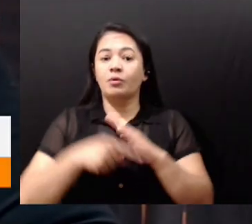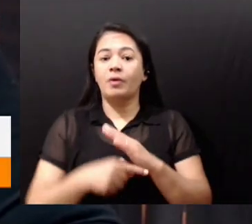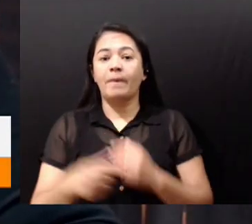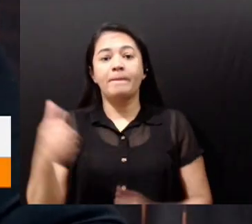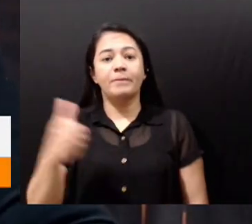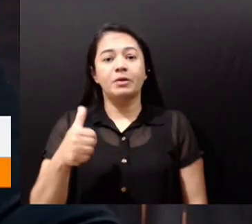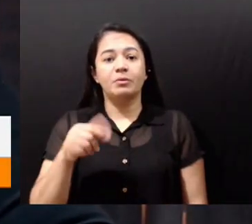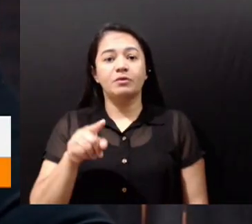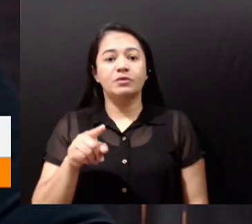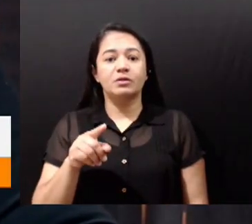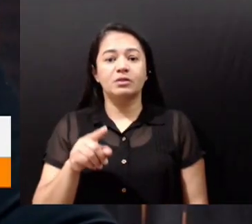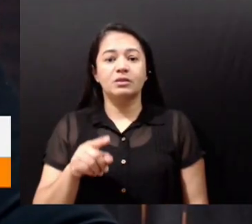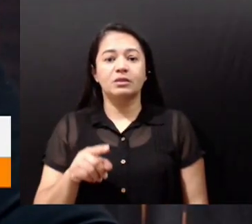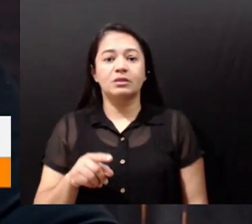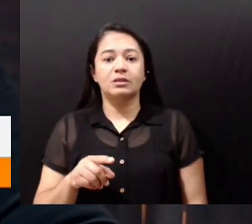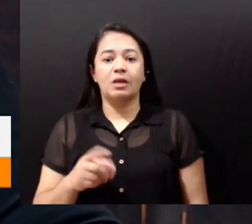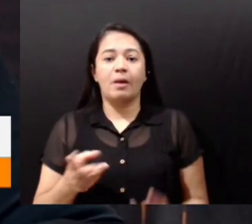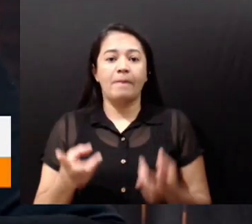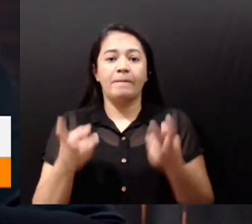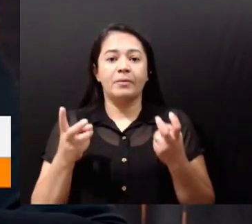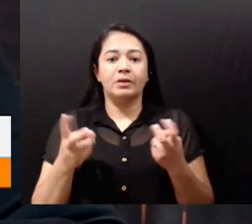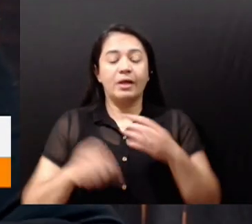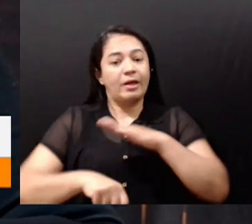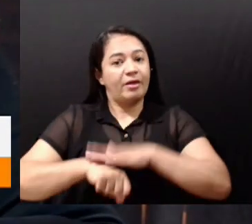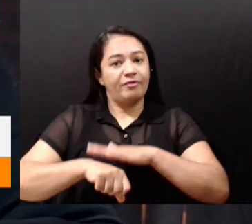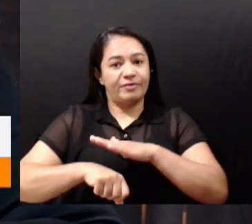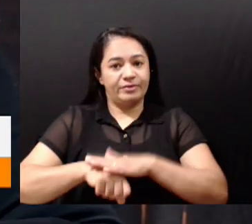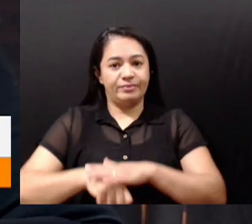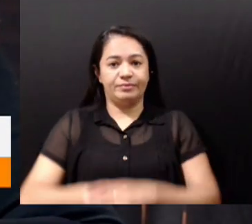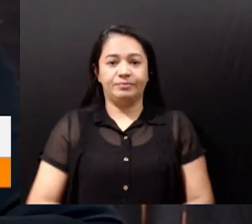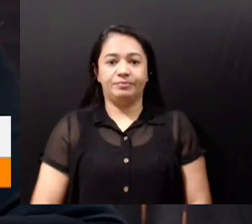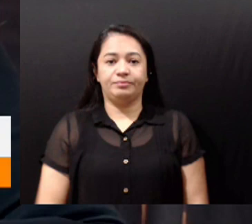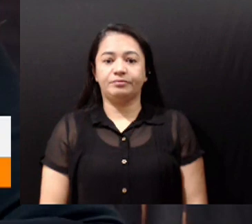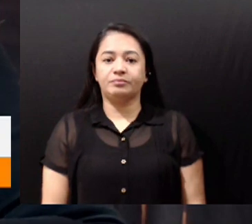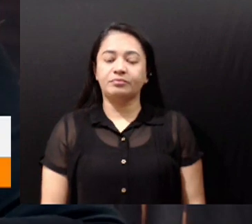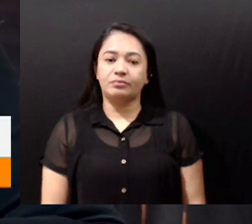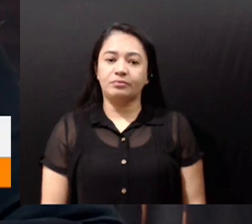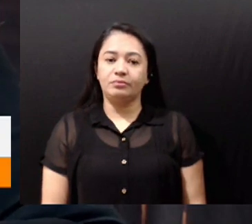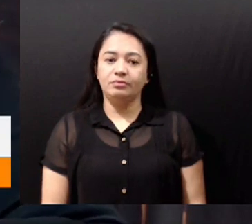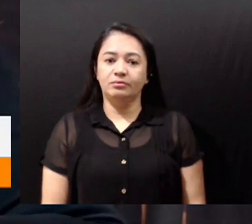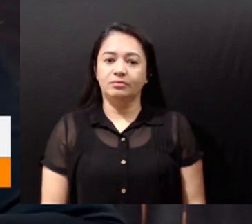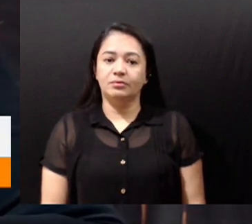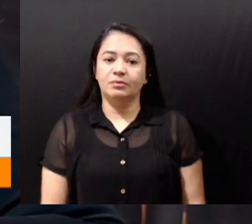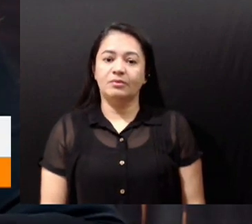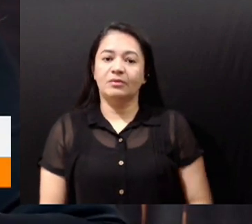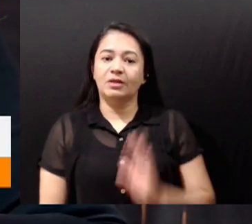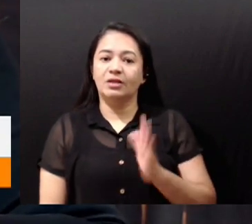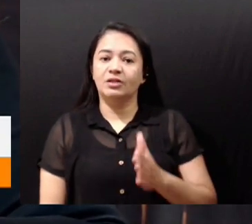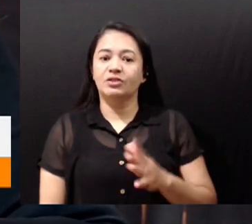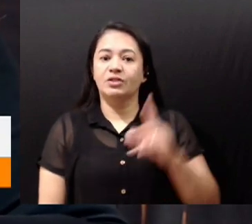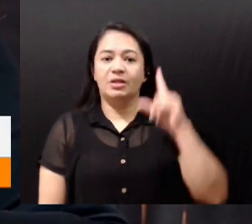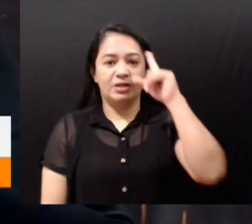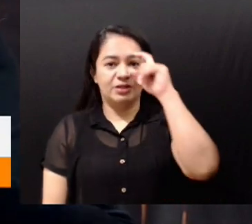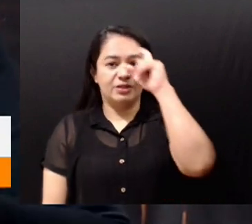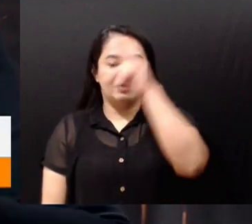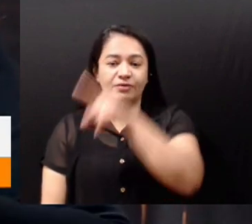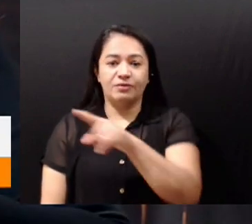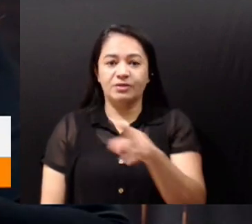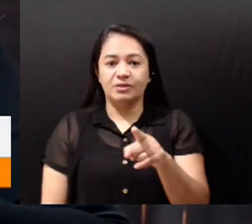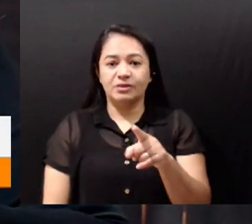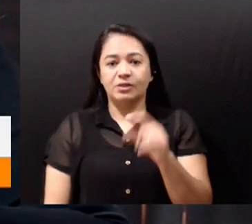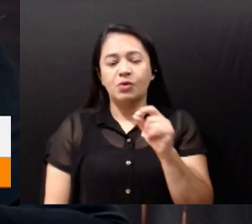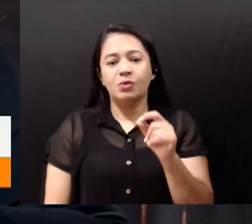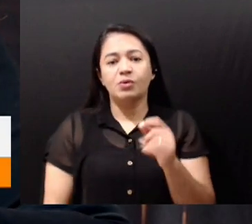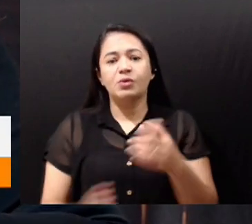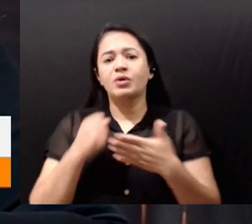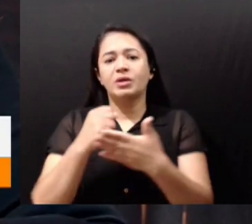ter a percepção e fazer. Sim. Né? Agora, quando já é difícil para você falar. E o que te leva? O que leva a ser difícil?